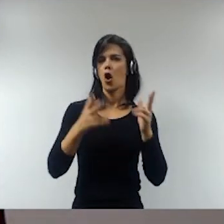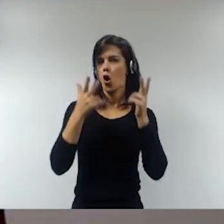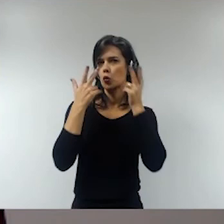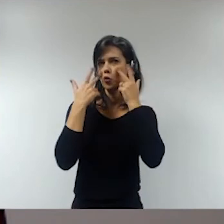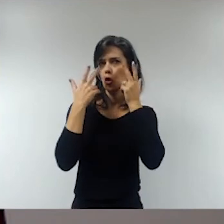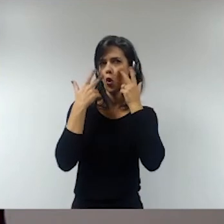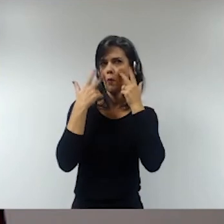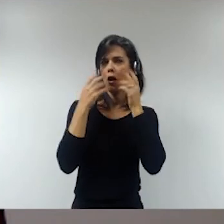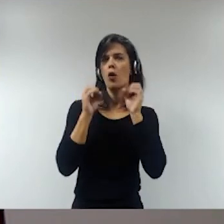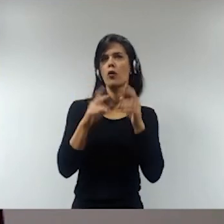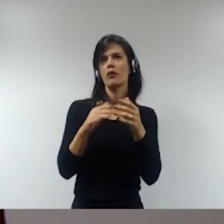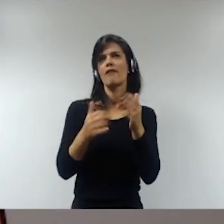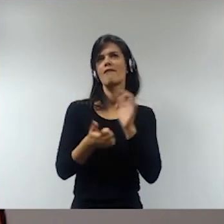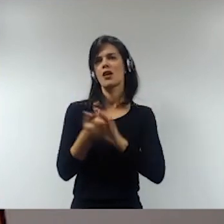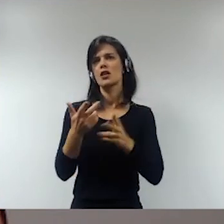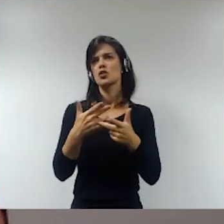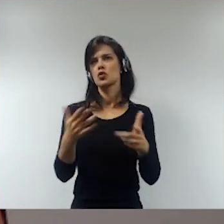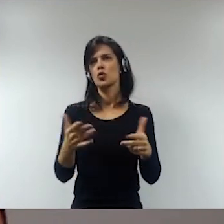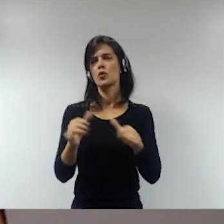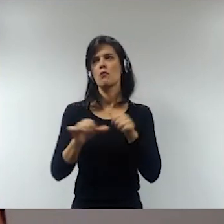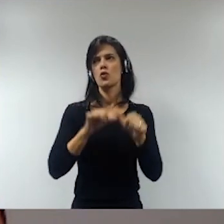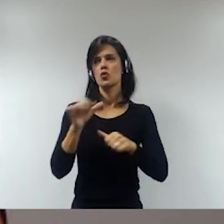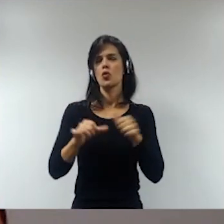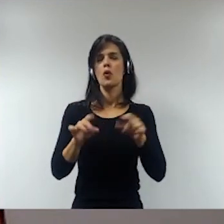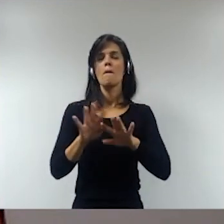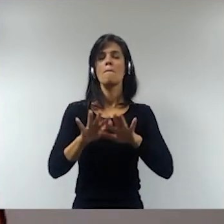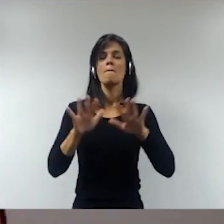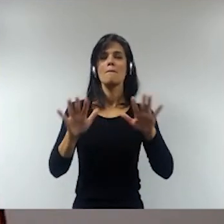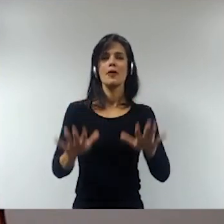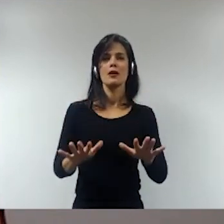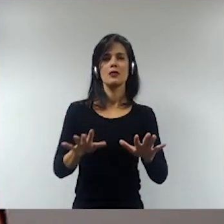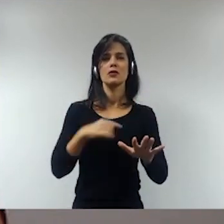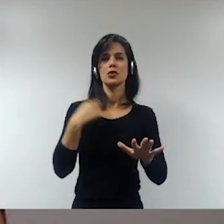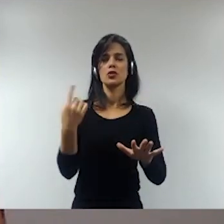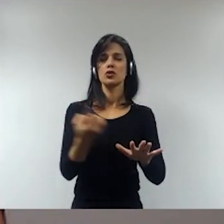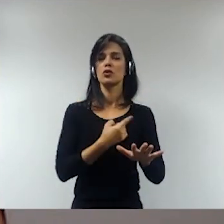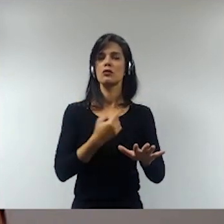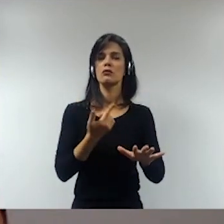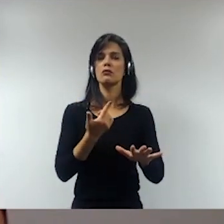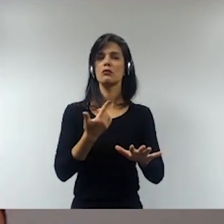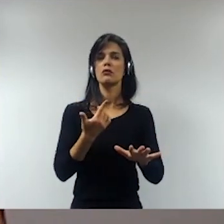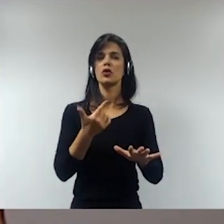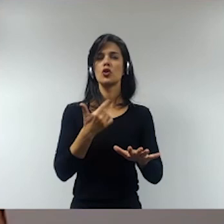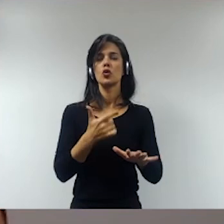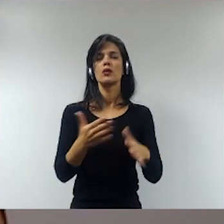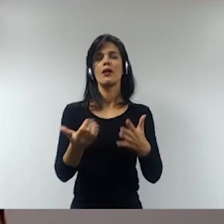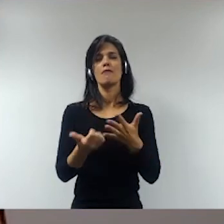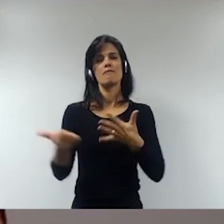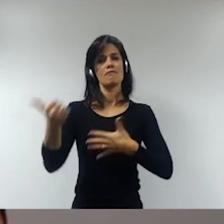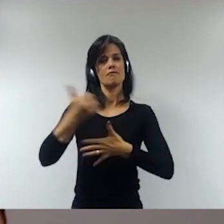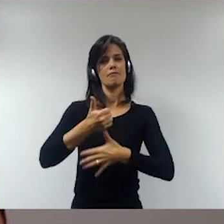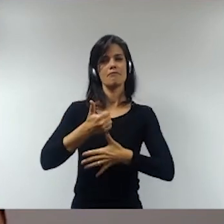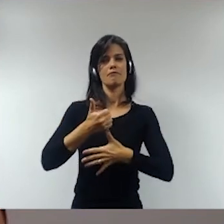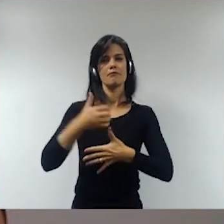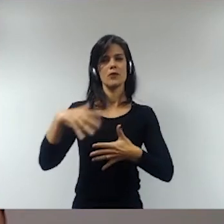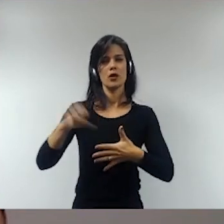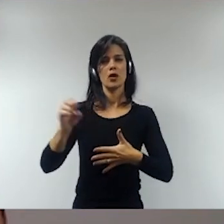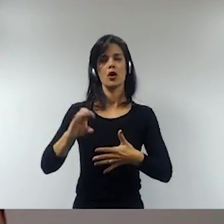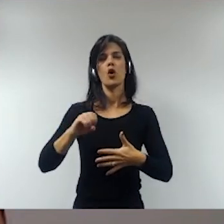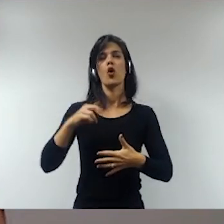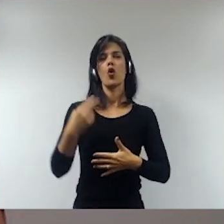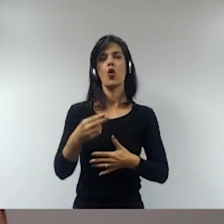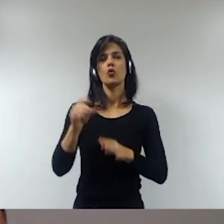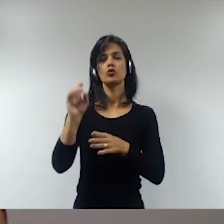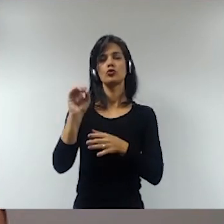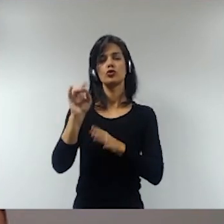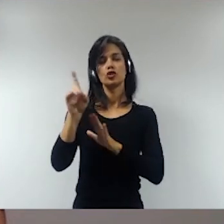muita coisa se alterou, mas de forma que a gente não fira prerrogativas, direito do